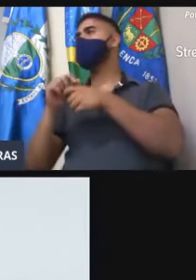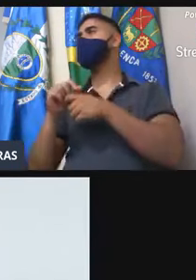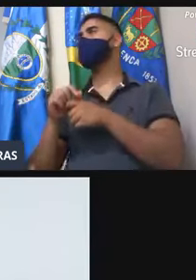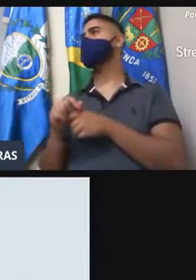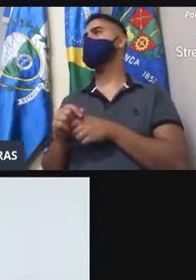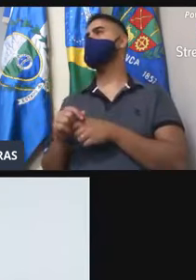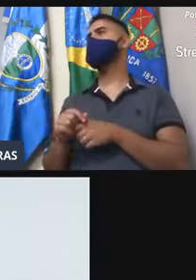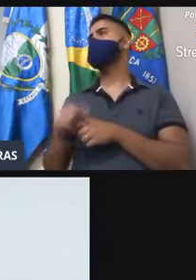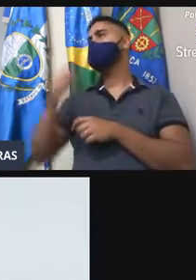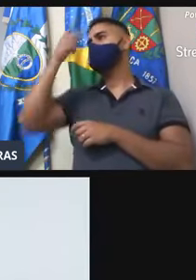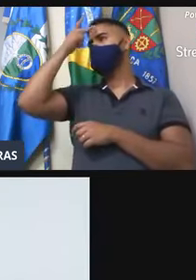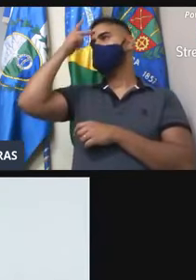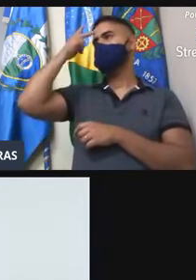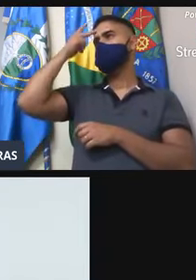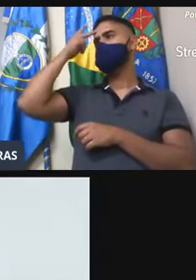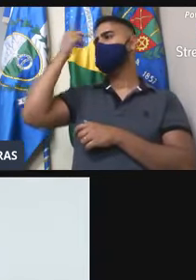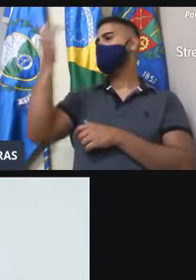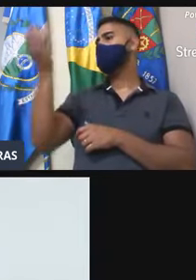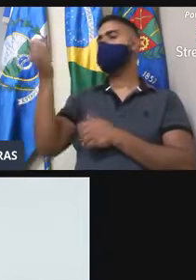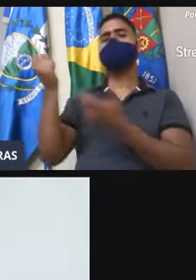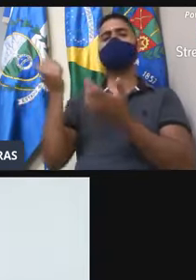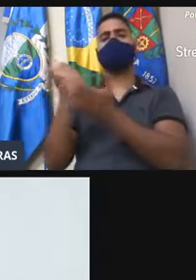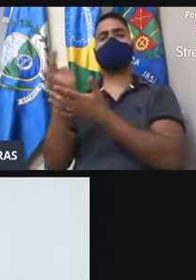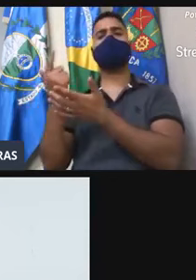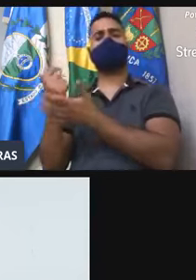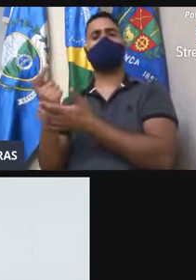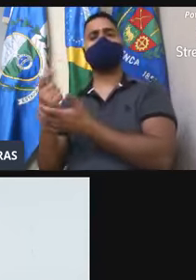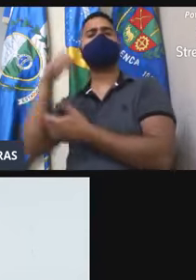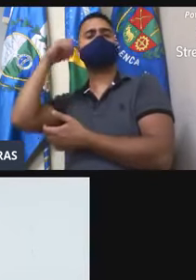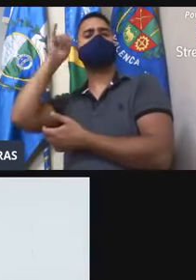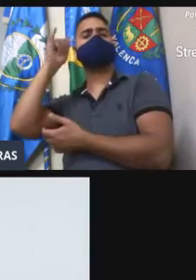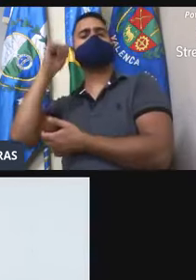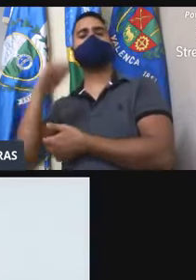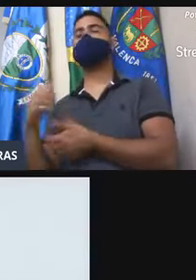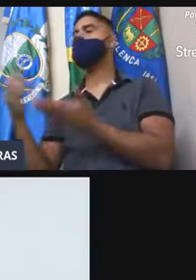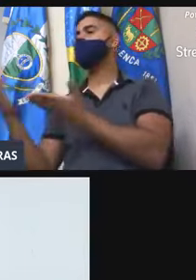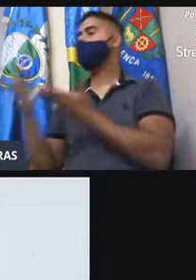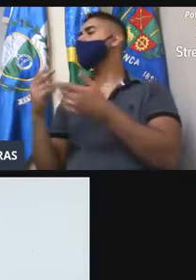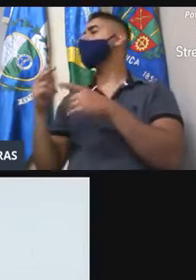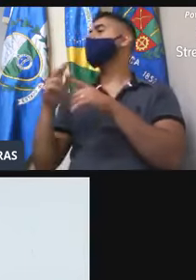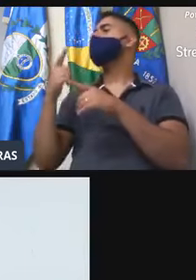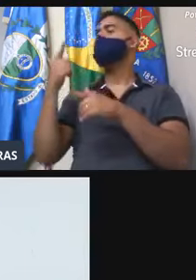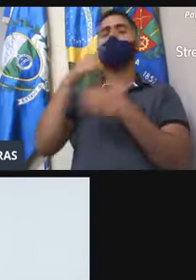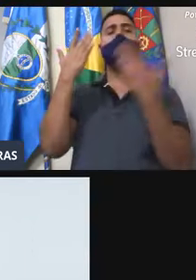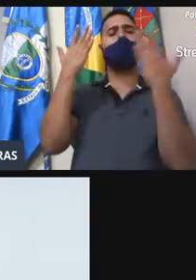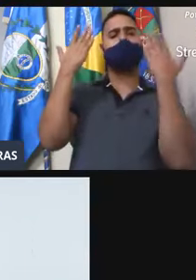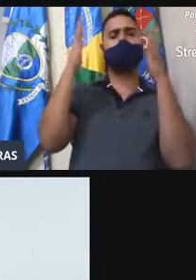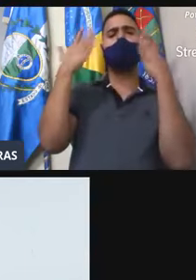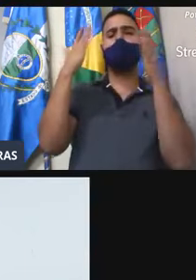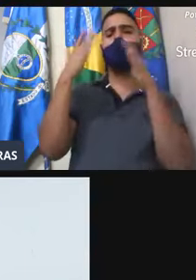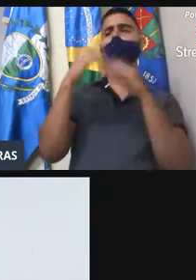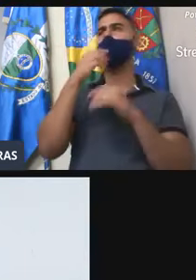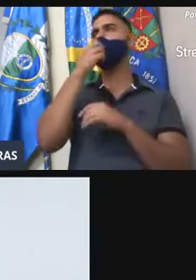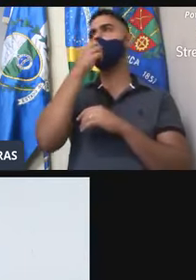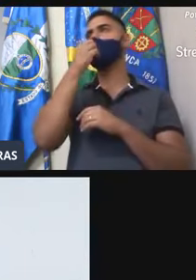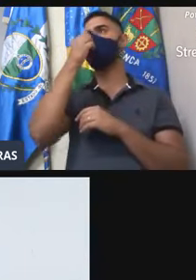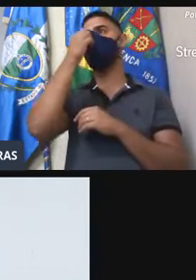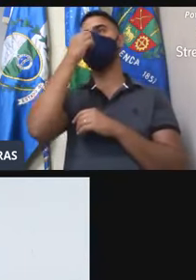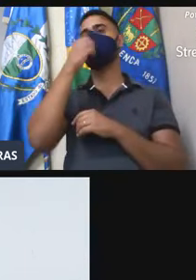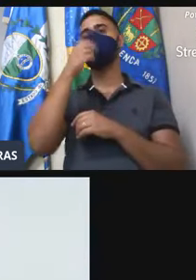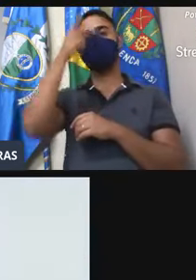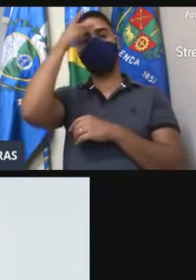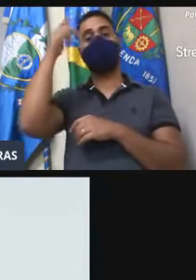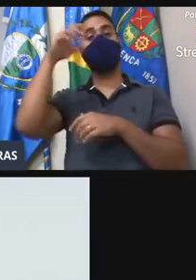pessoas que, né, querem comprar os seus garrotes. Então, parabéns mais uma vez aos nossos pentanhenses,